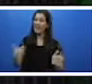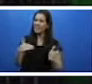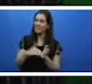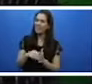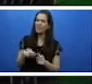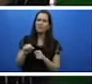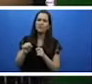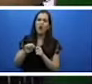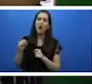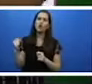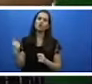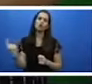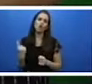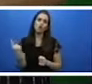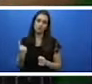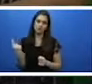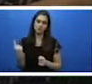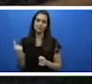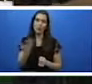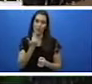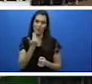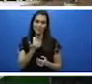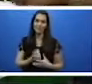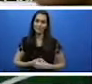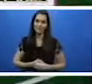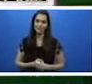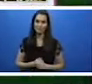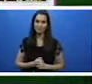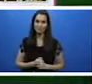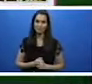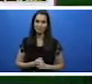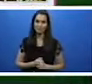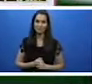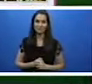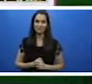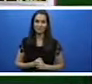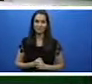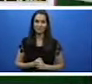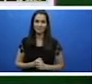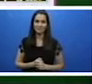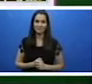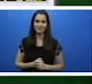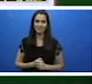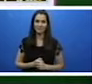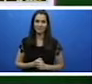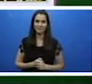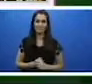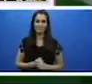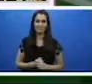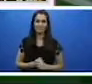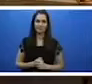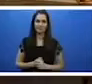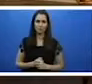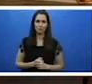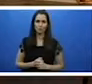sozinho se alimentar, ok? estão com a mamãe aqui os filhotinhos.